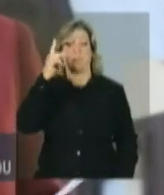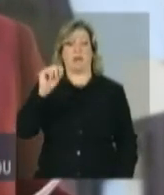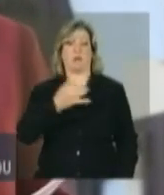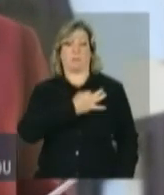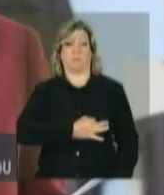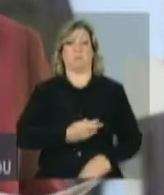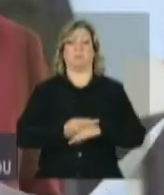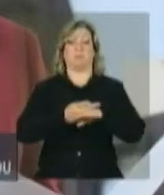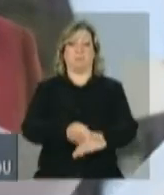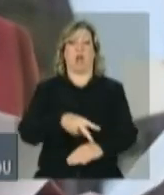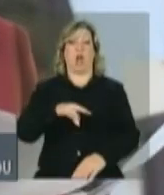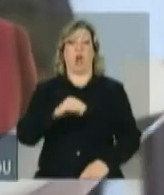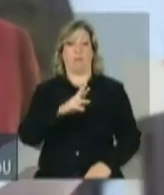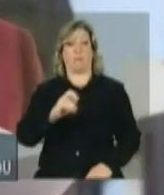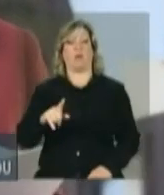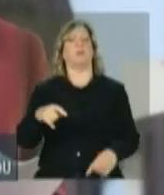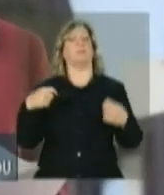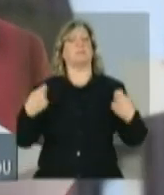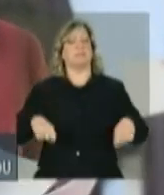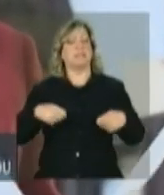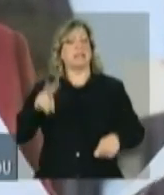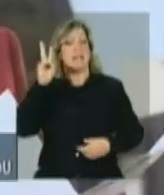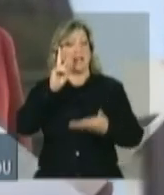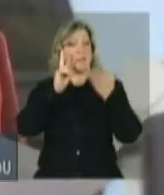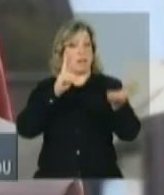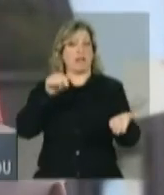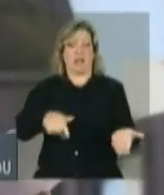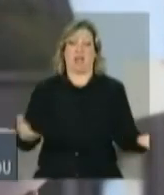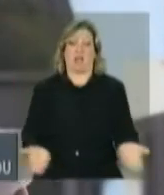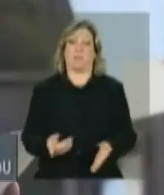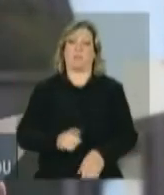deve ser lembrada nesse momento.